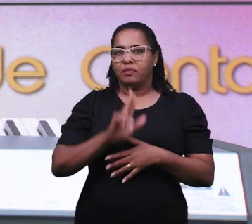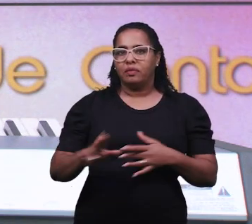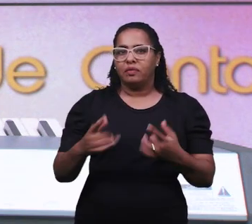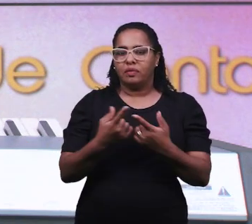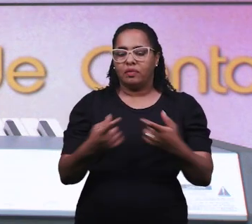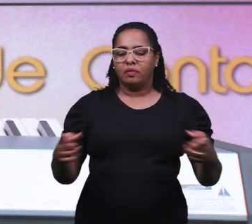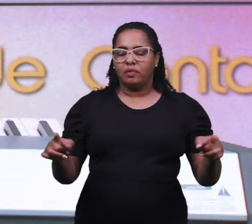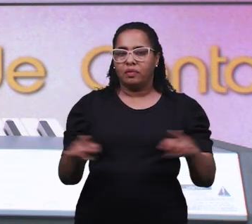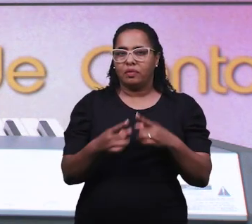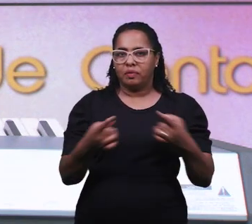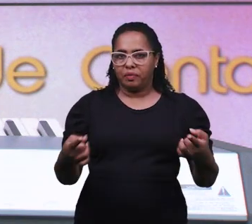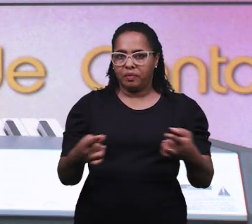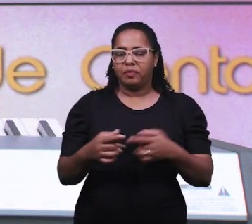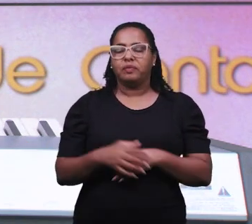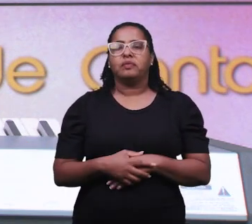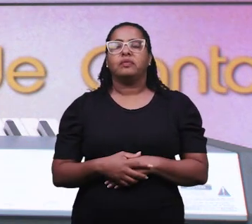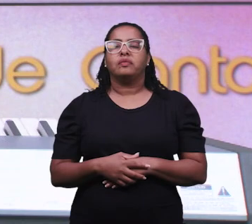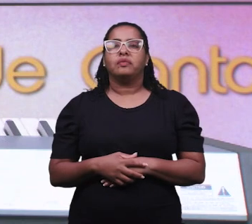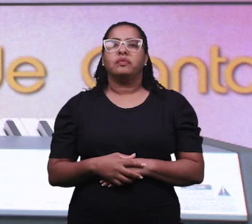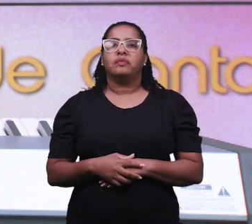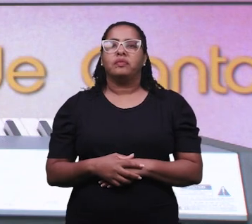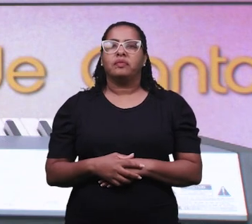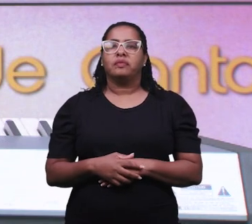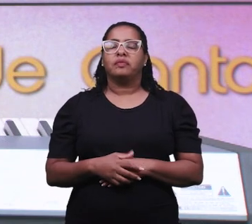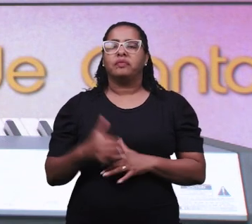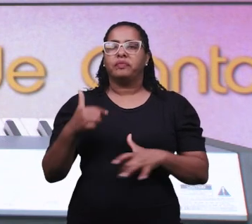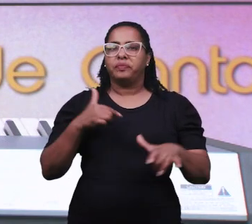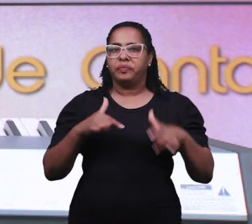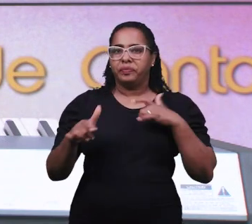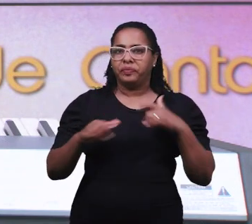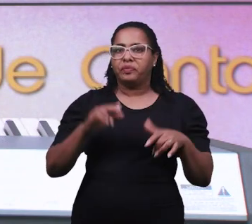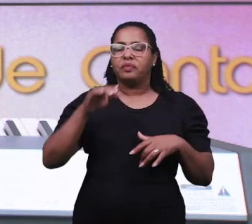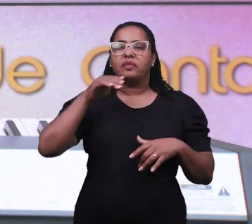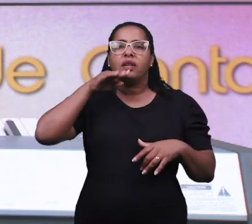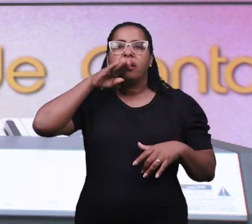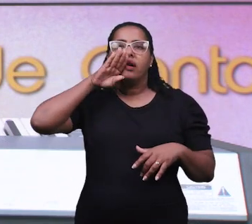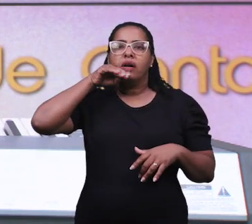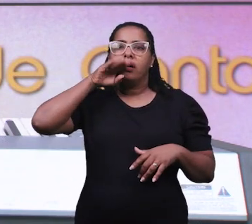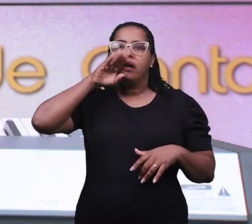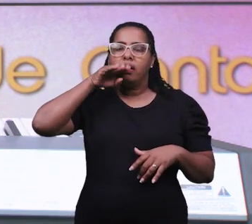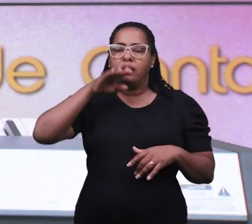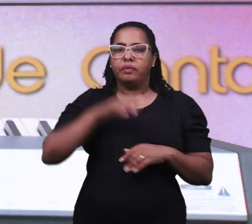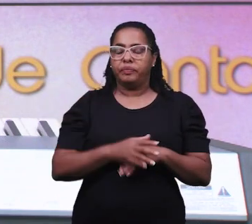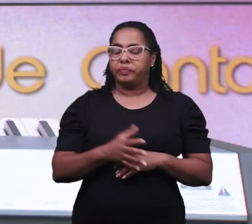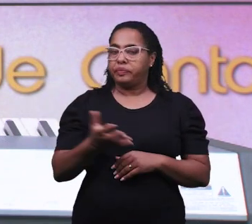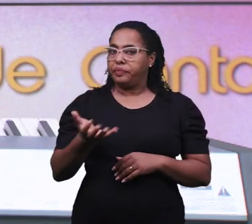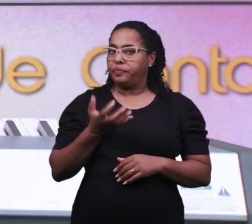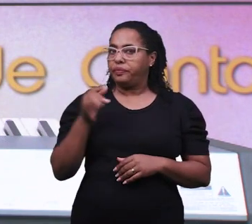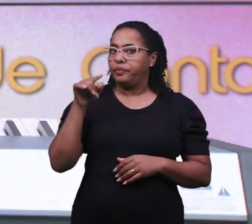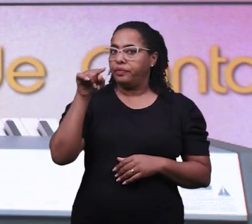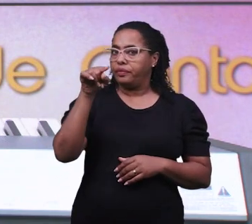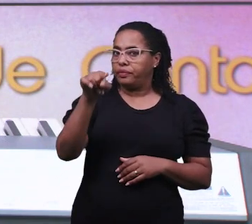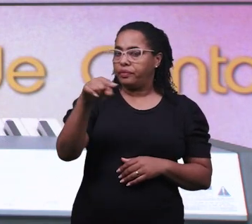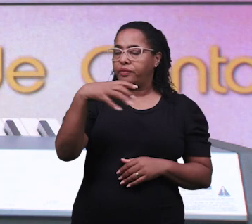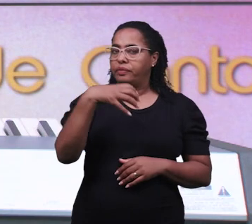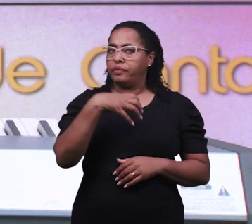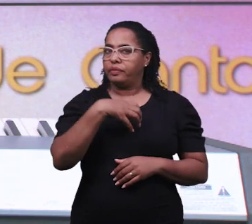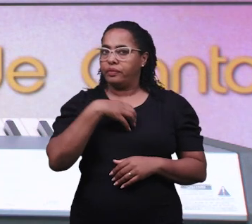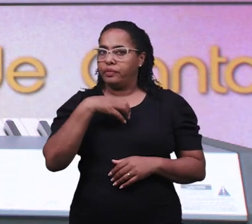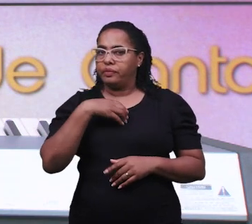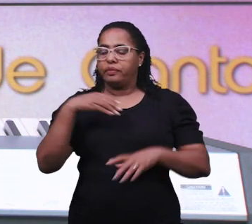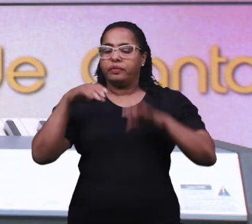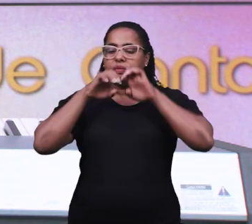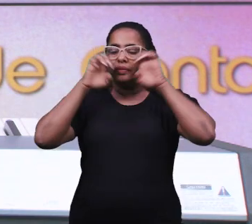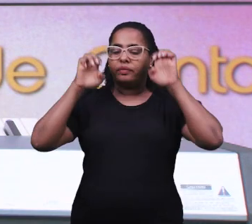das melodias. Vamos trabalhar musculatura de língua. Eu quero que você sinta